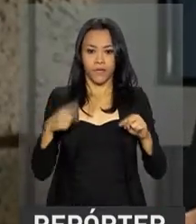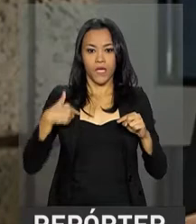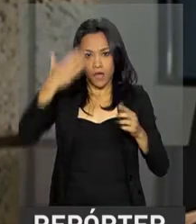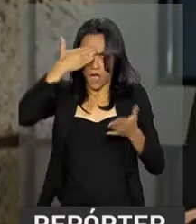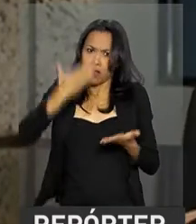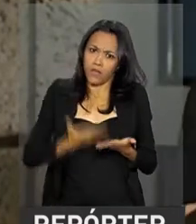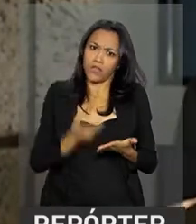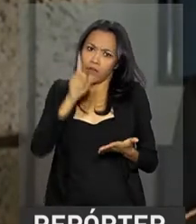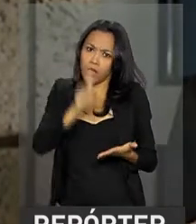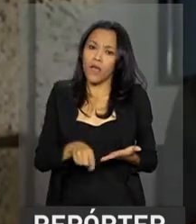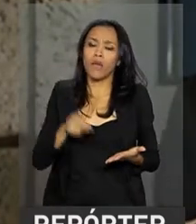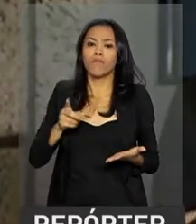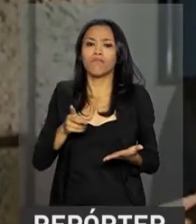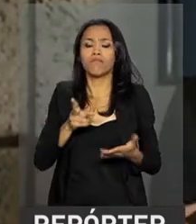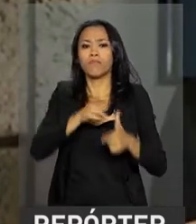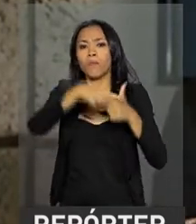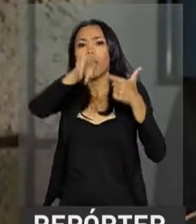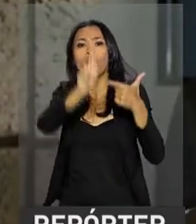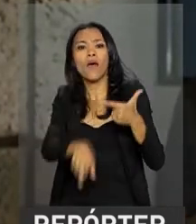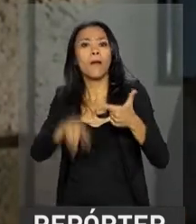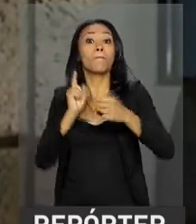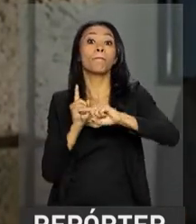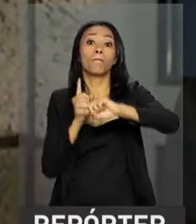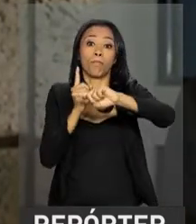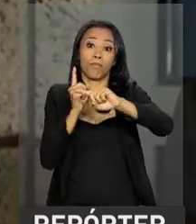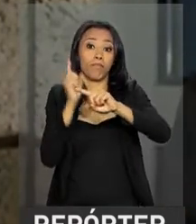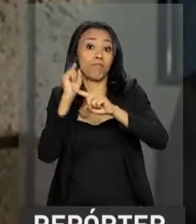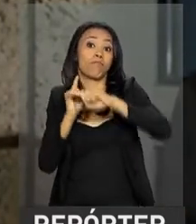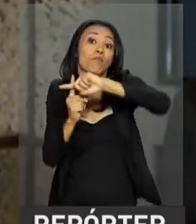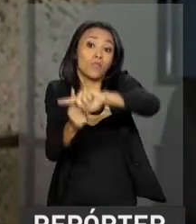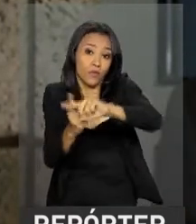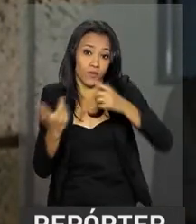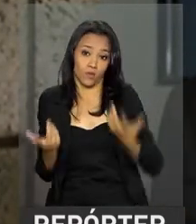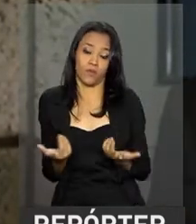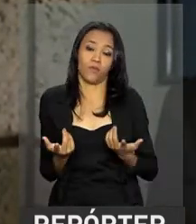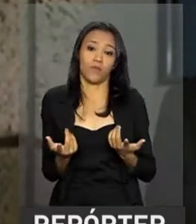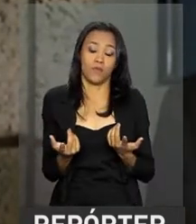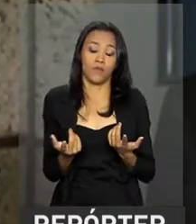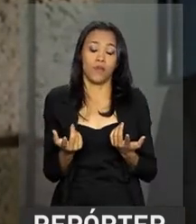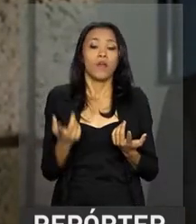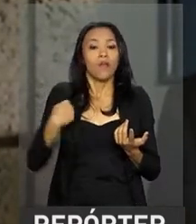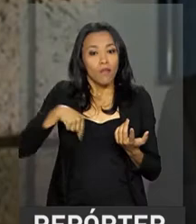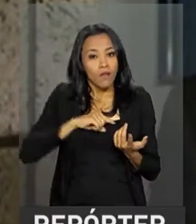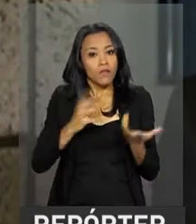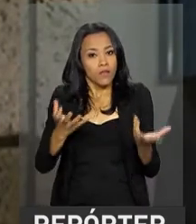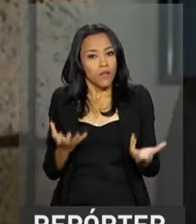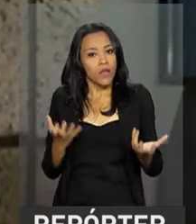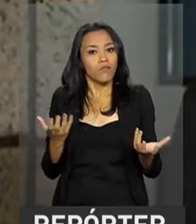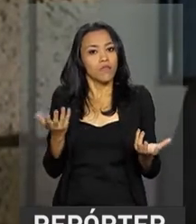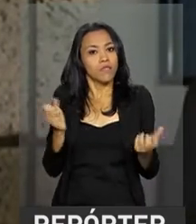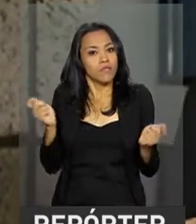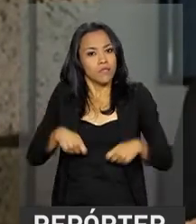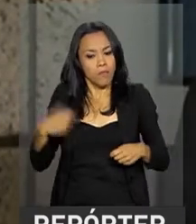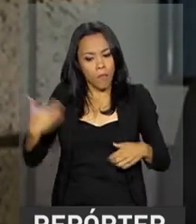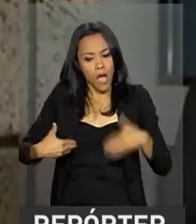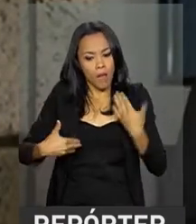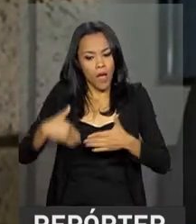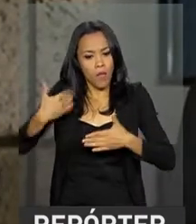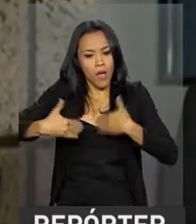positivo agora estou com a tendência de crescimento numa dura